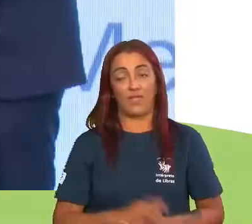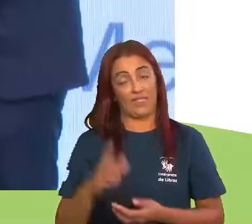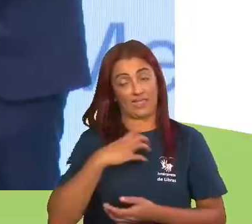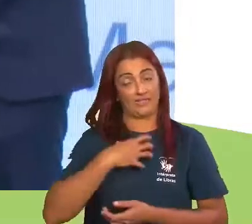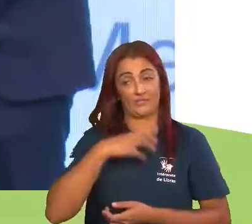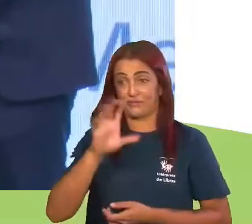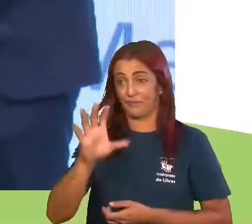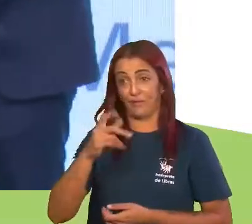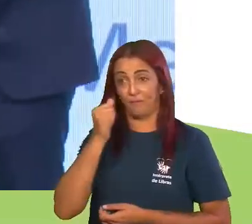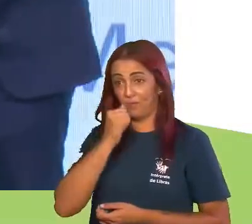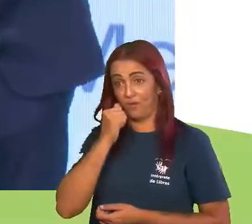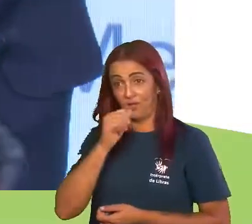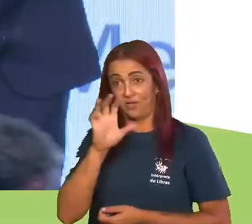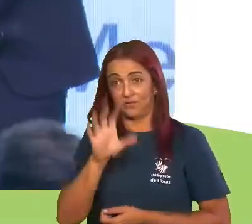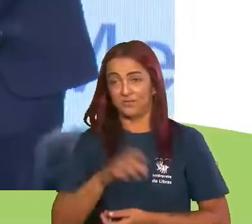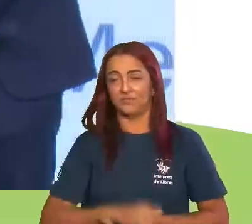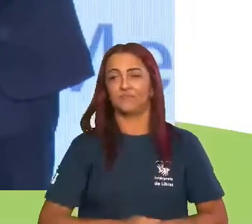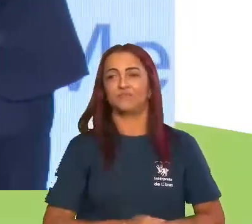tem.